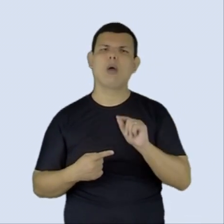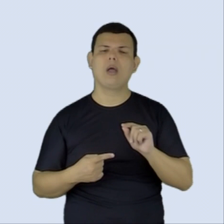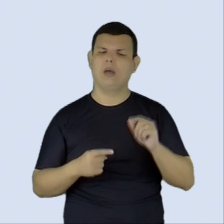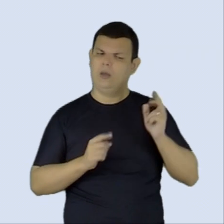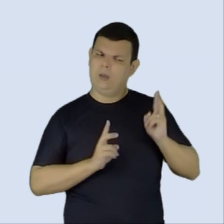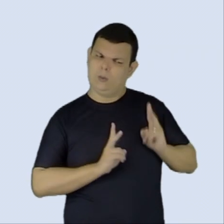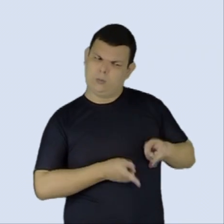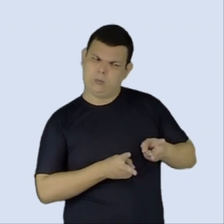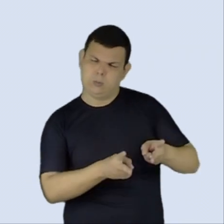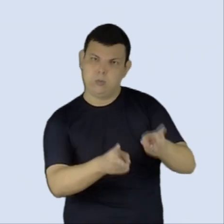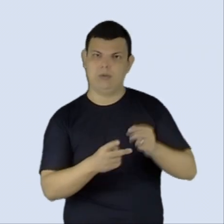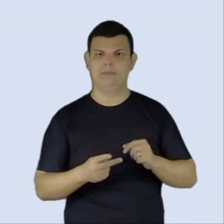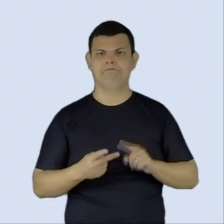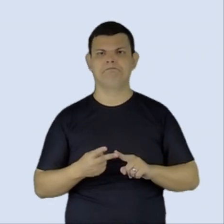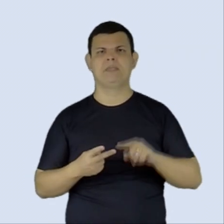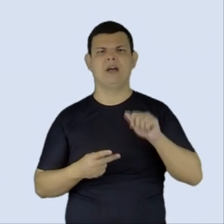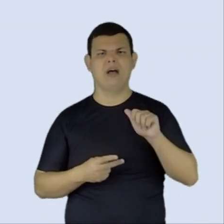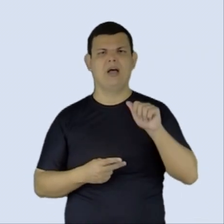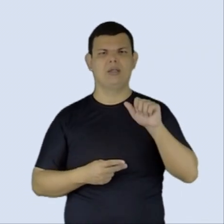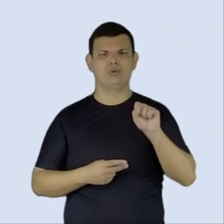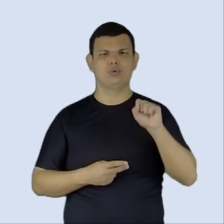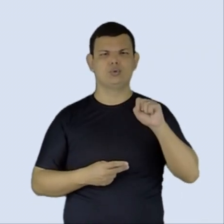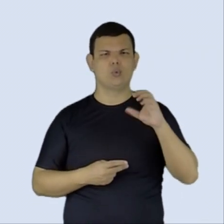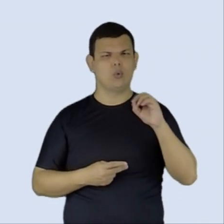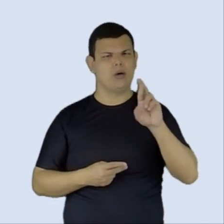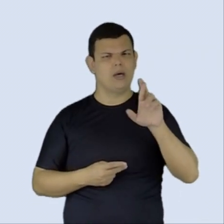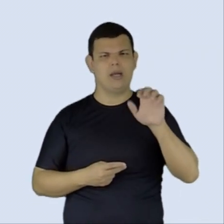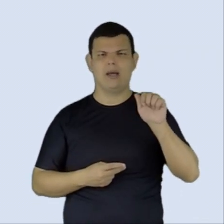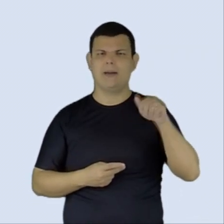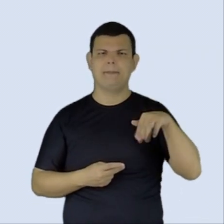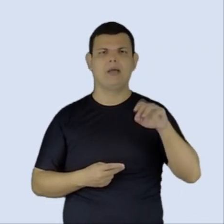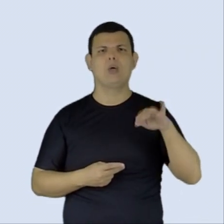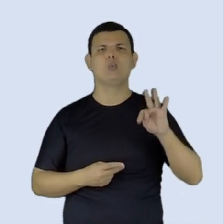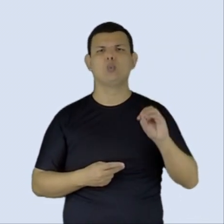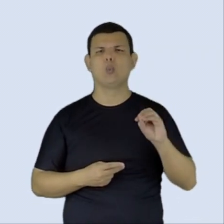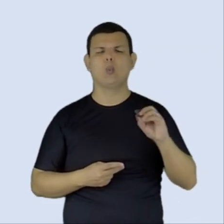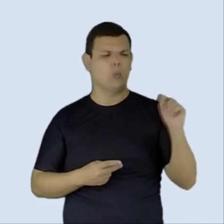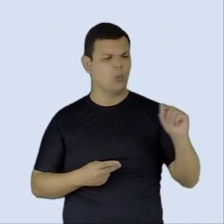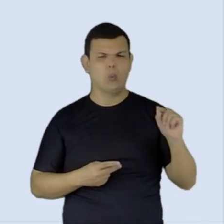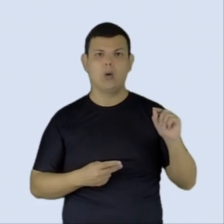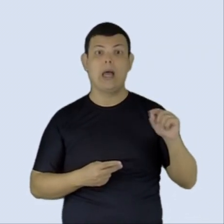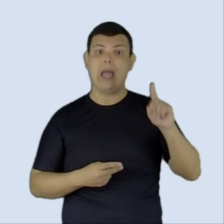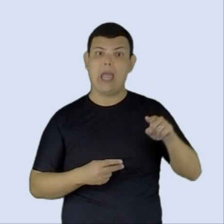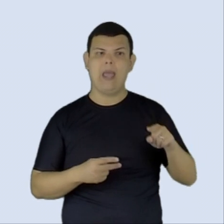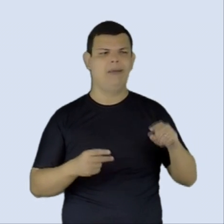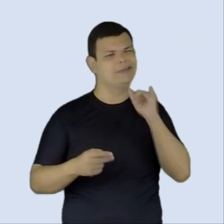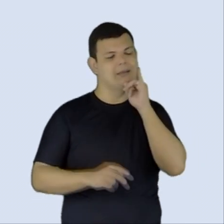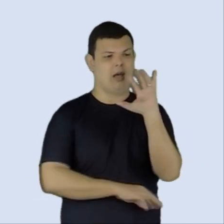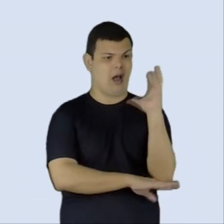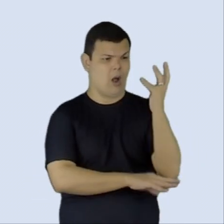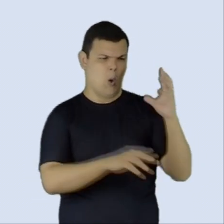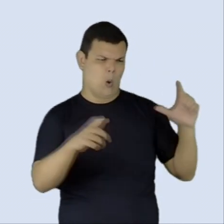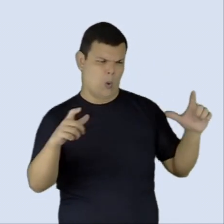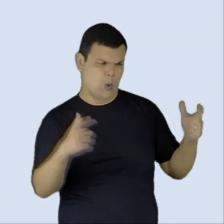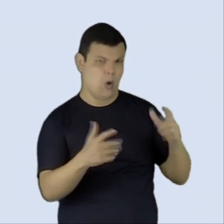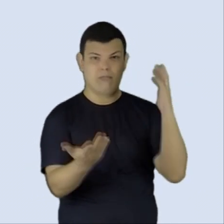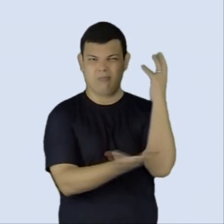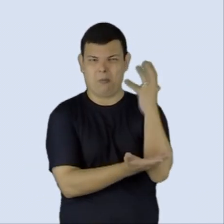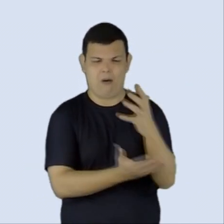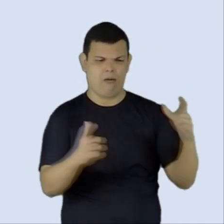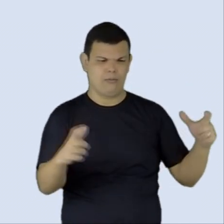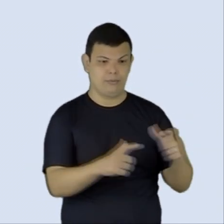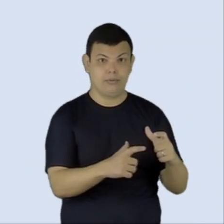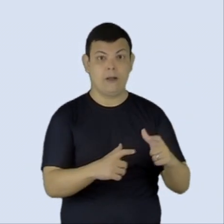né? Assoreamento. Assoreamento é quando há desmatamento e a areia, a